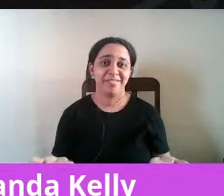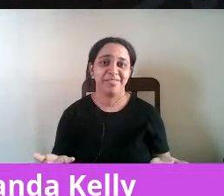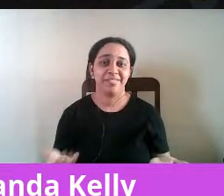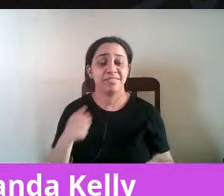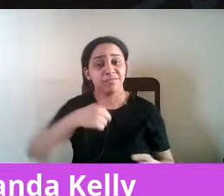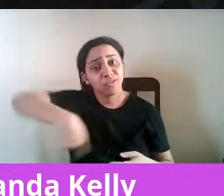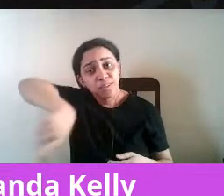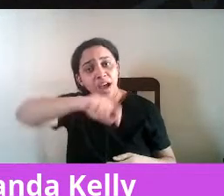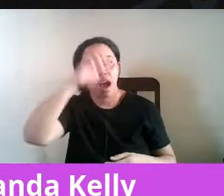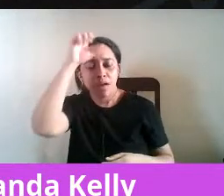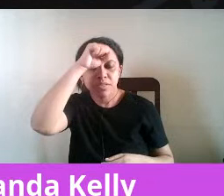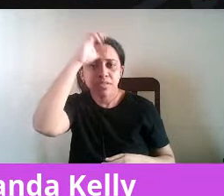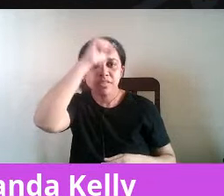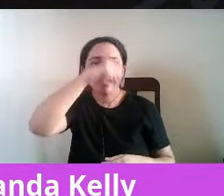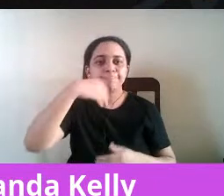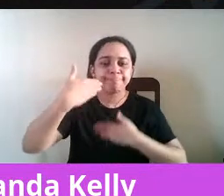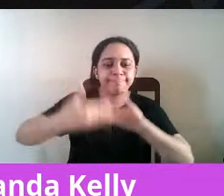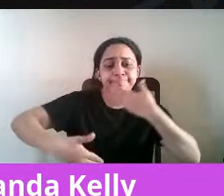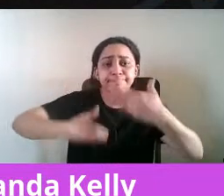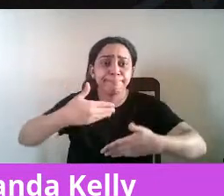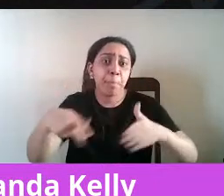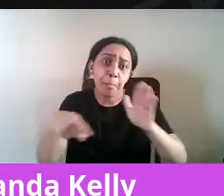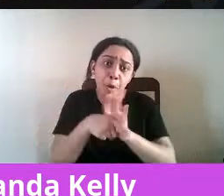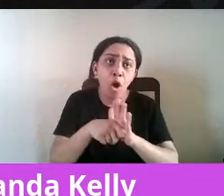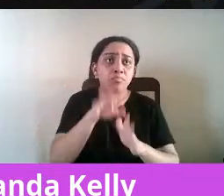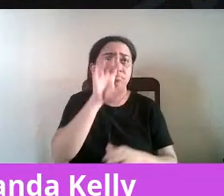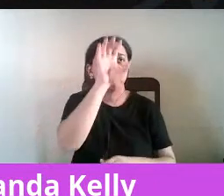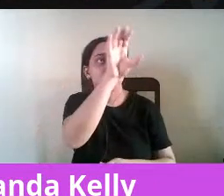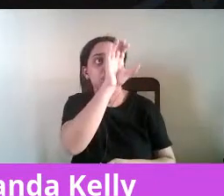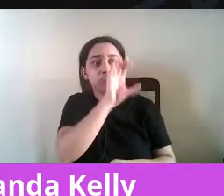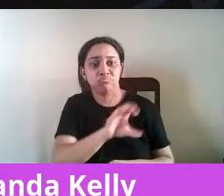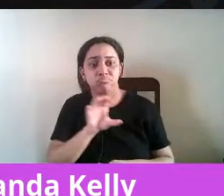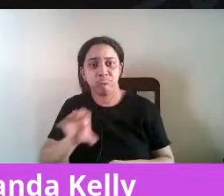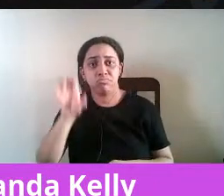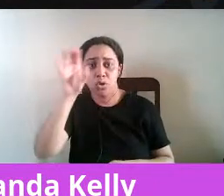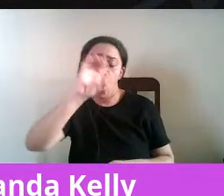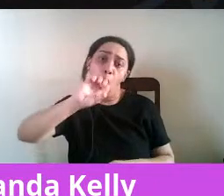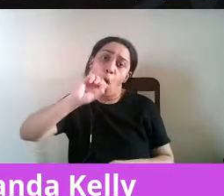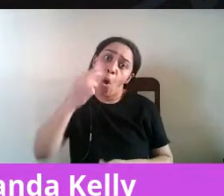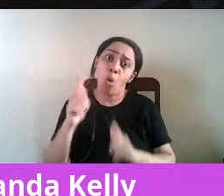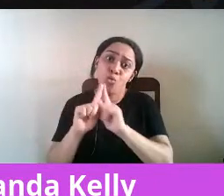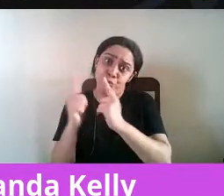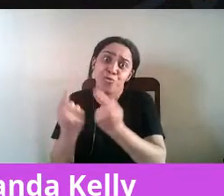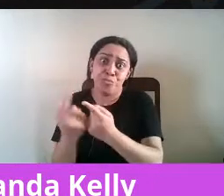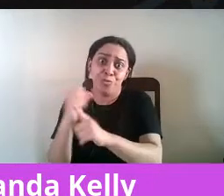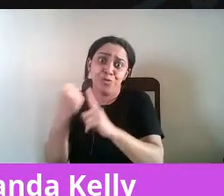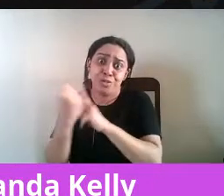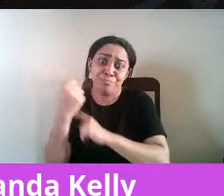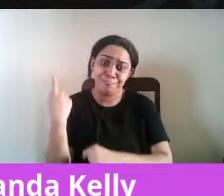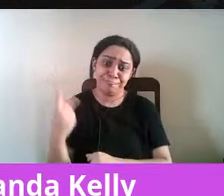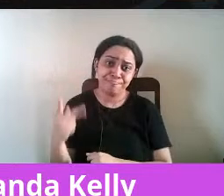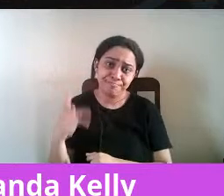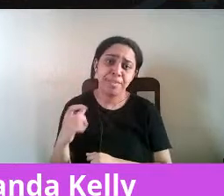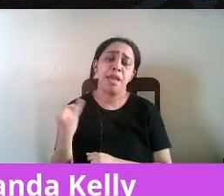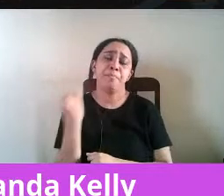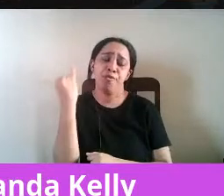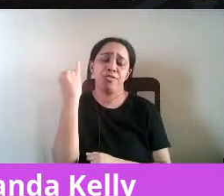vai aprendendo e é típico de determinadas regiões, de determinados grupos sociais, né? Então, é